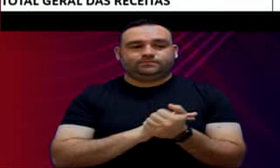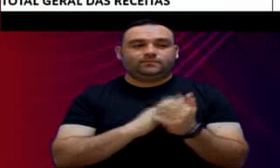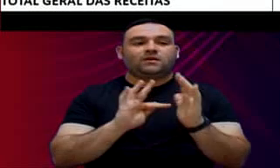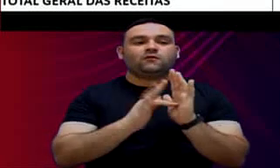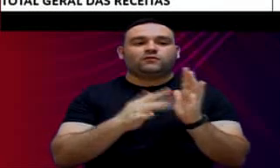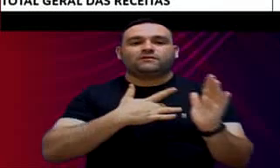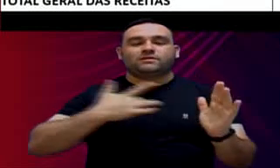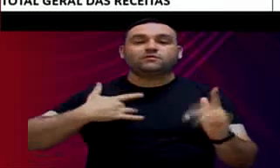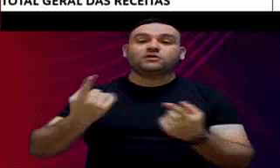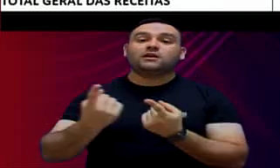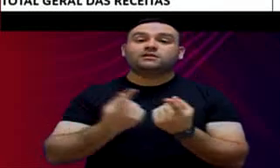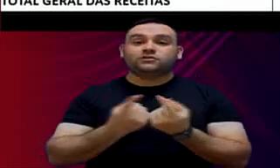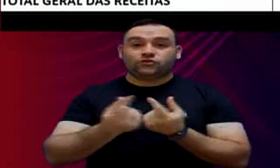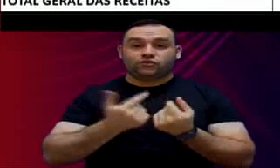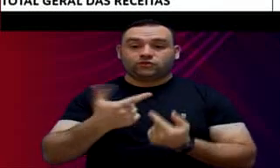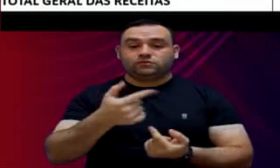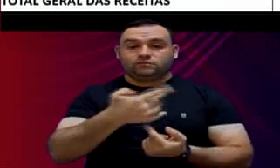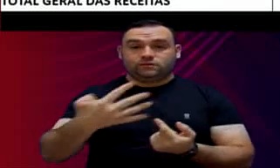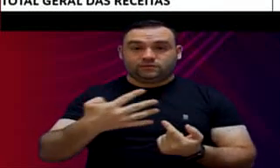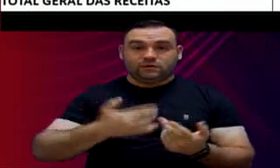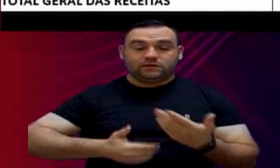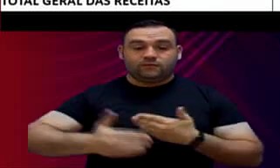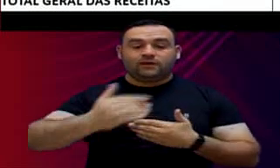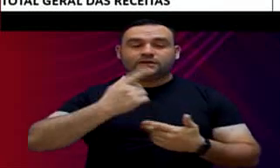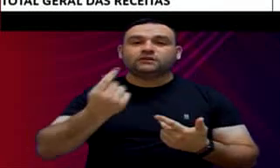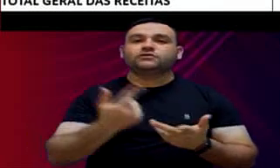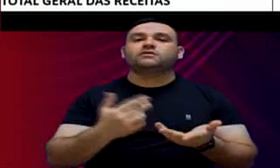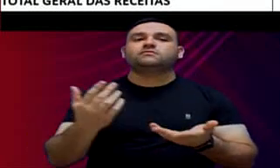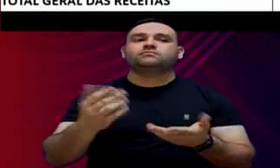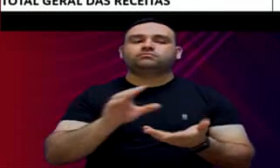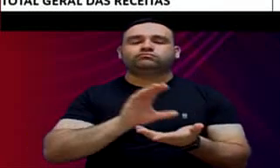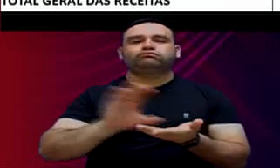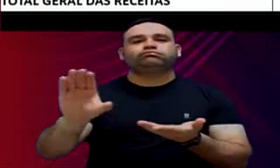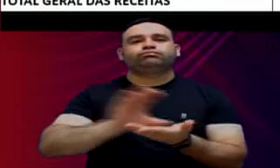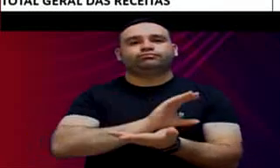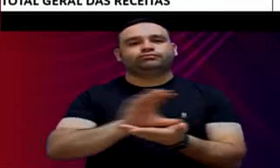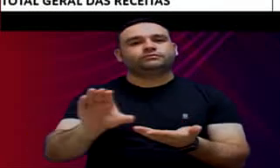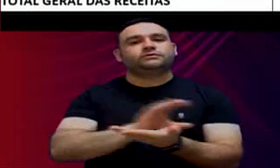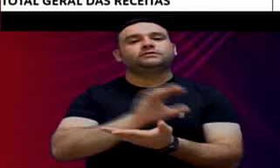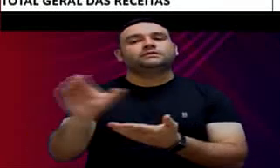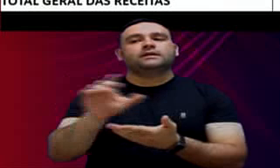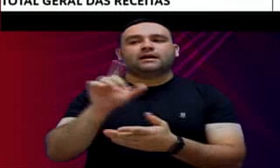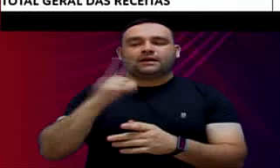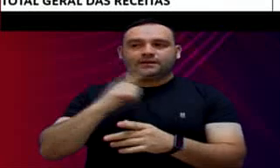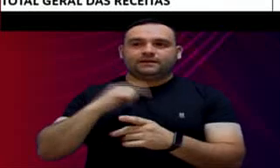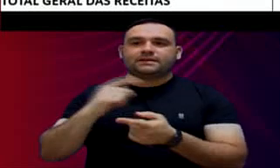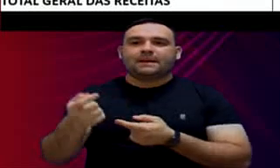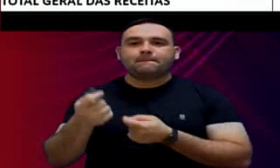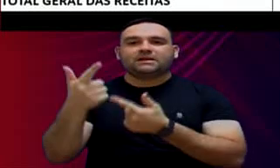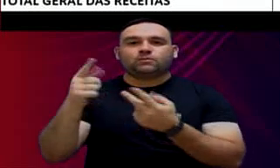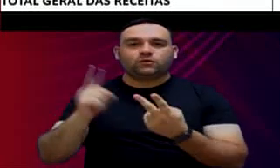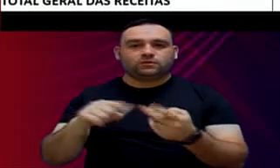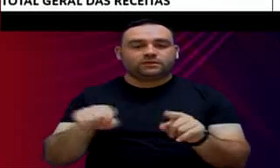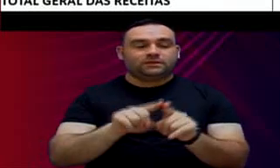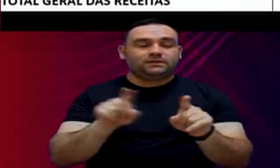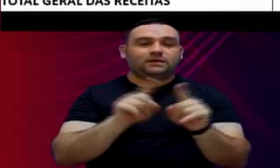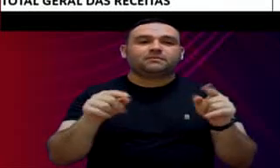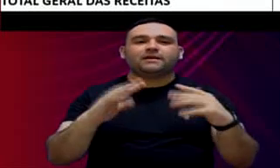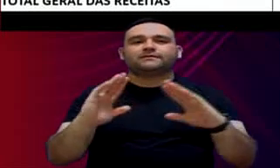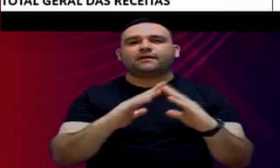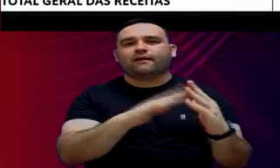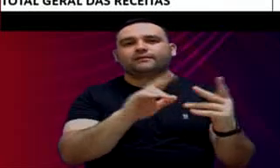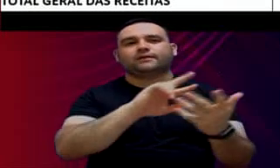e saúde as receitas para 2024 receitas correntes que é receita patrimonial receita de valores